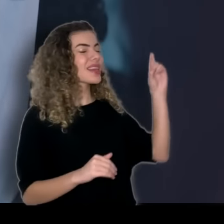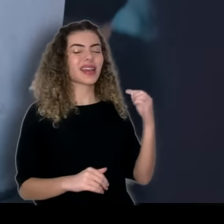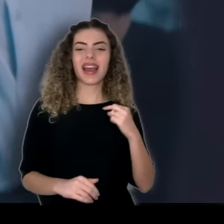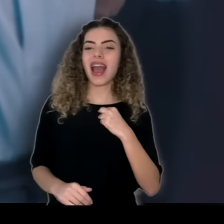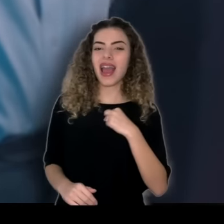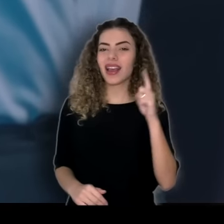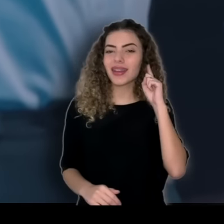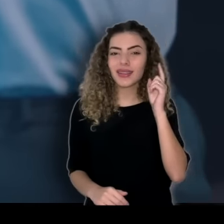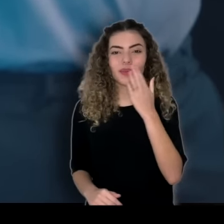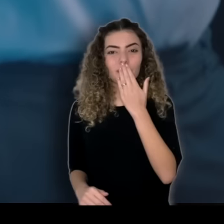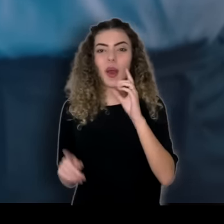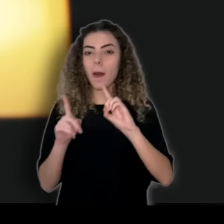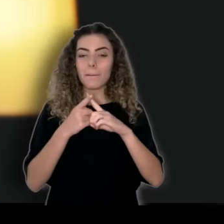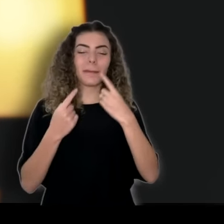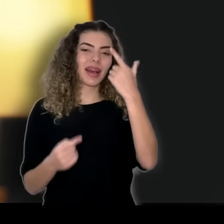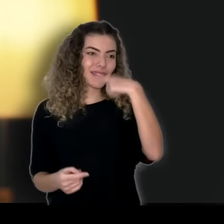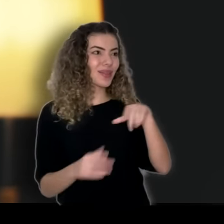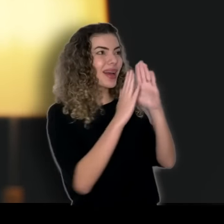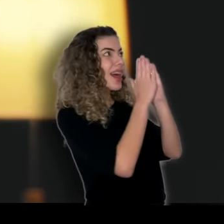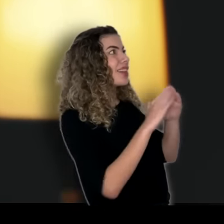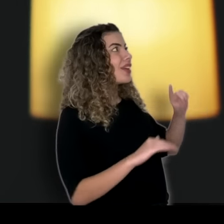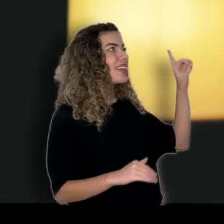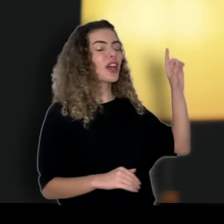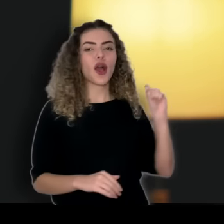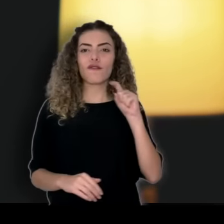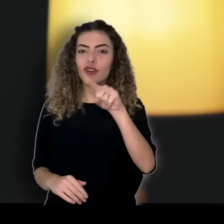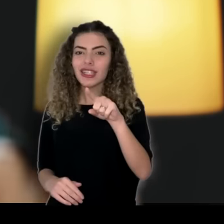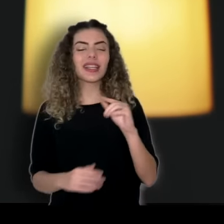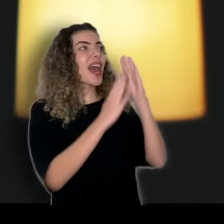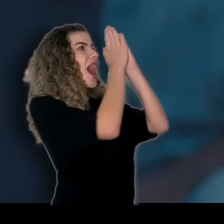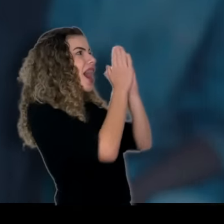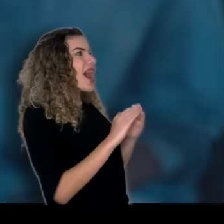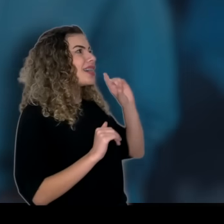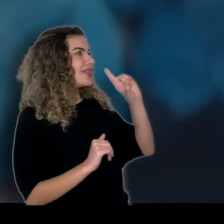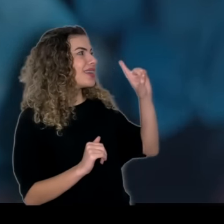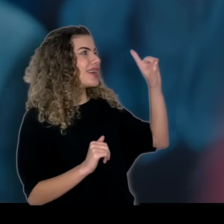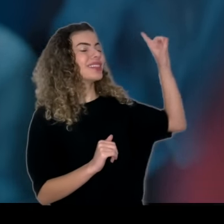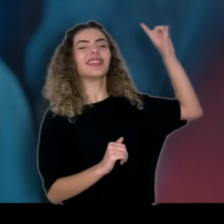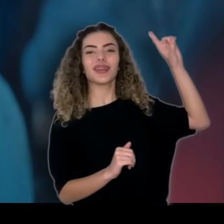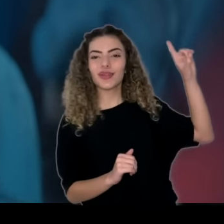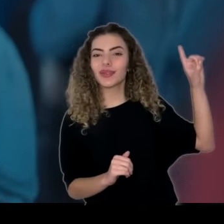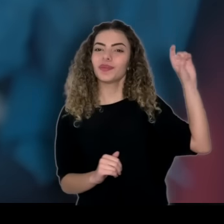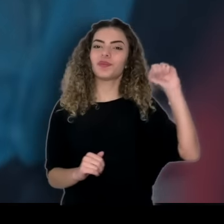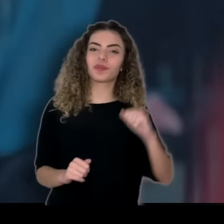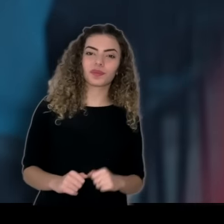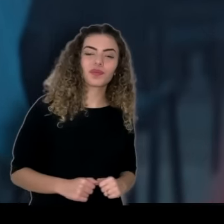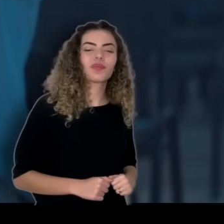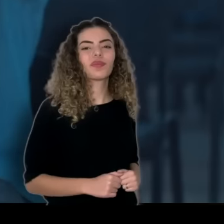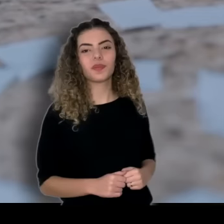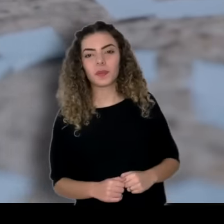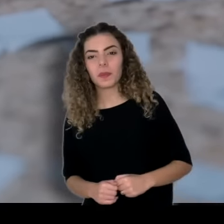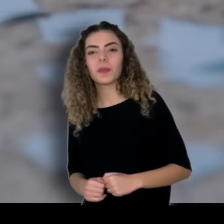adorador Eu sou surdo e mudo, mas sou Abre a boca pra adorar, ergue as mãos pra adorar Deus está neste